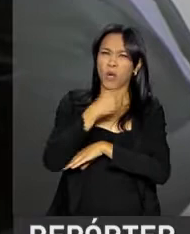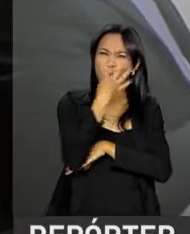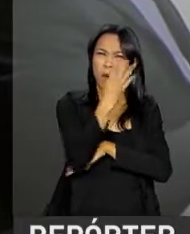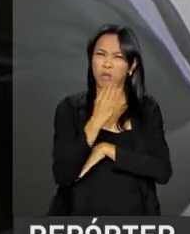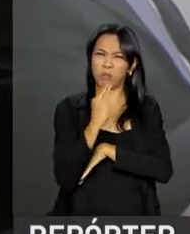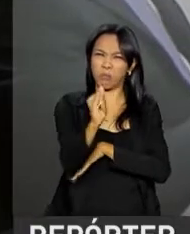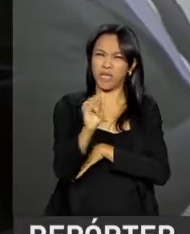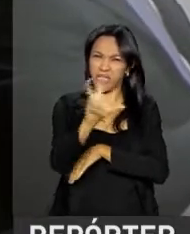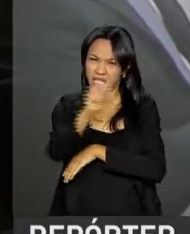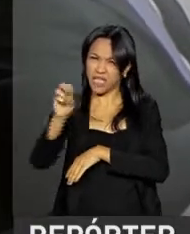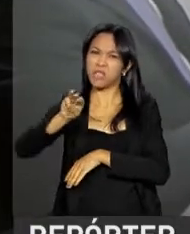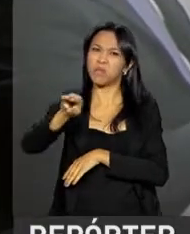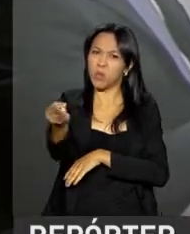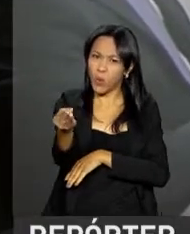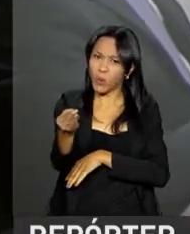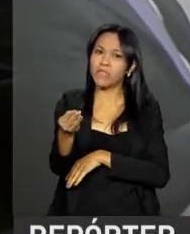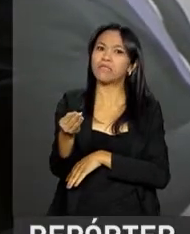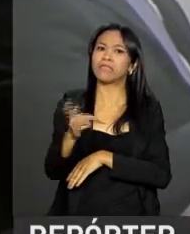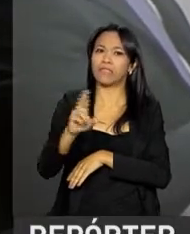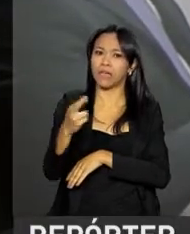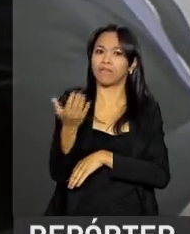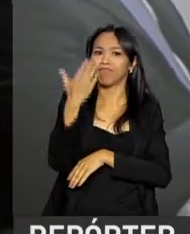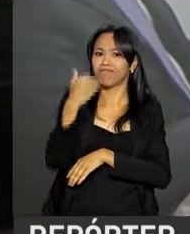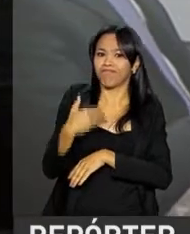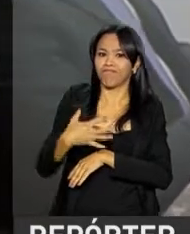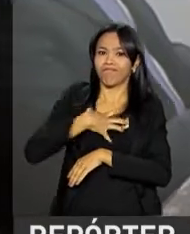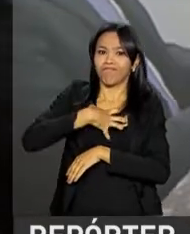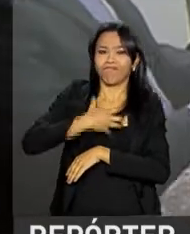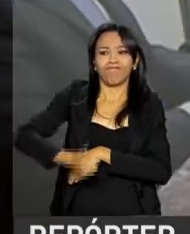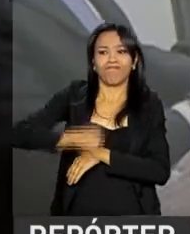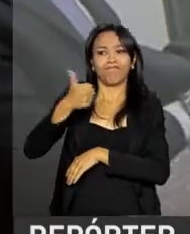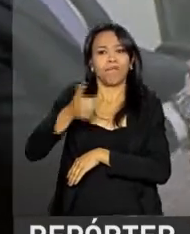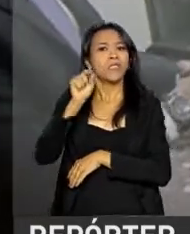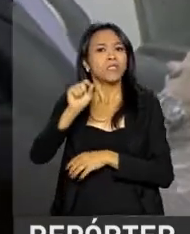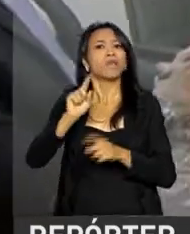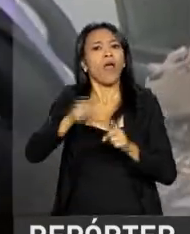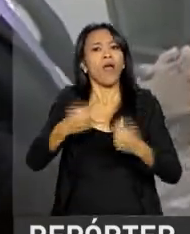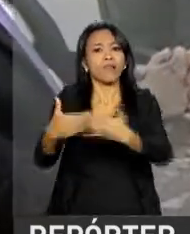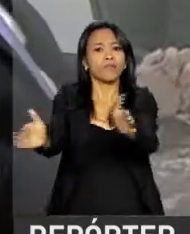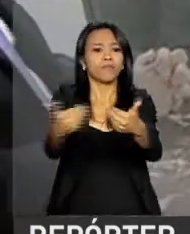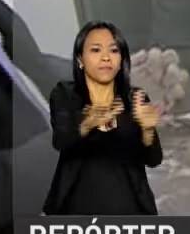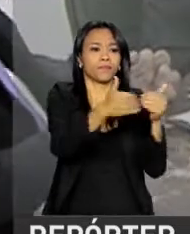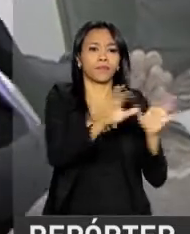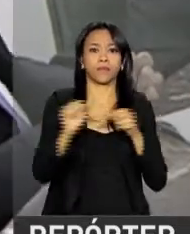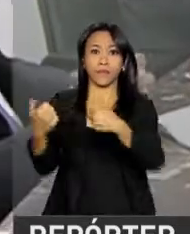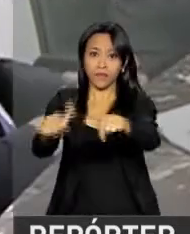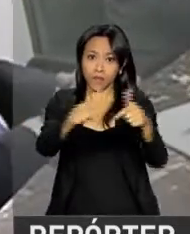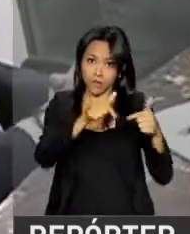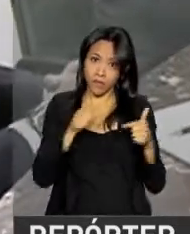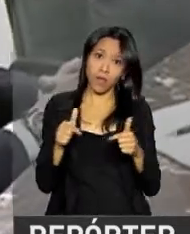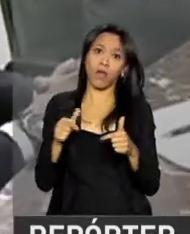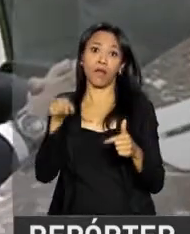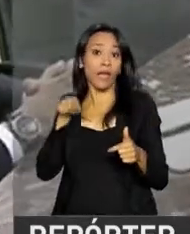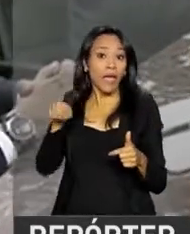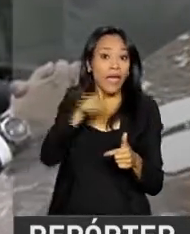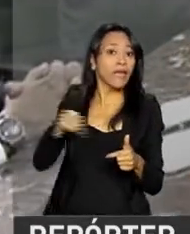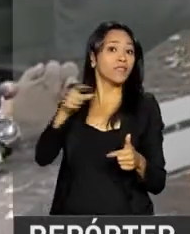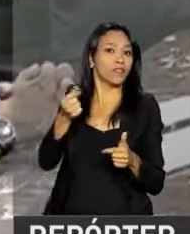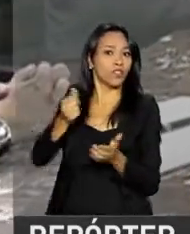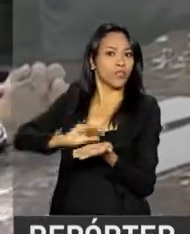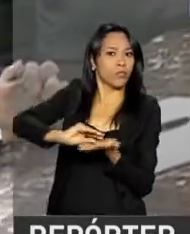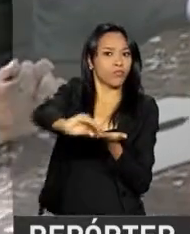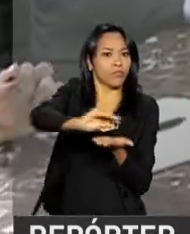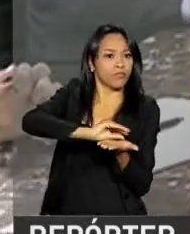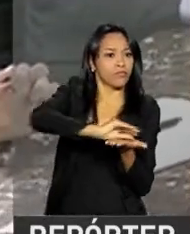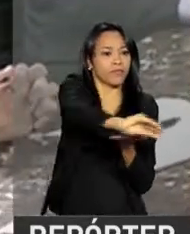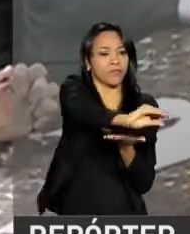e meio. 4 bilhões e meio. Né? 4 bilhões e meio. E isso também gera empregos, né? Evidentemente que esses investimentos todos acabam gerando emprego. O